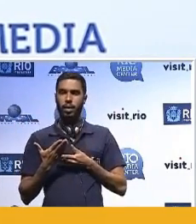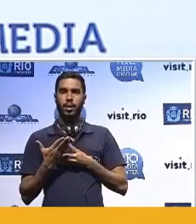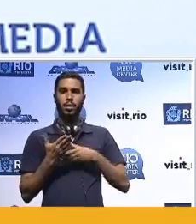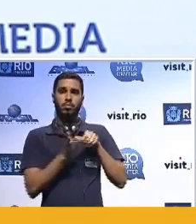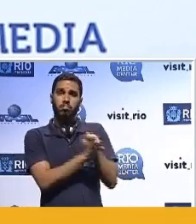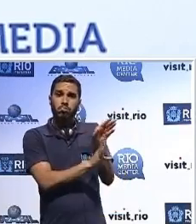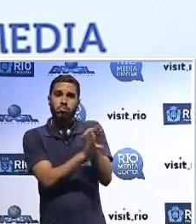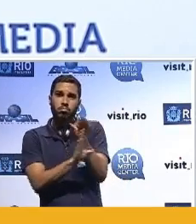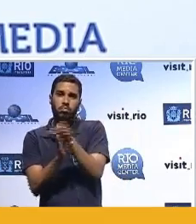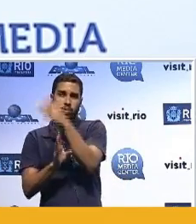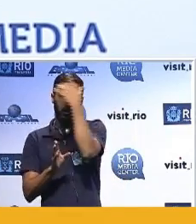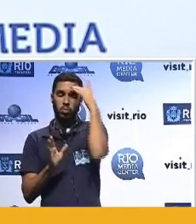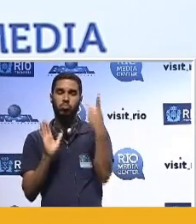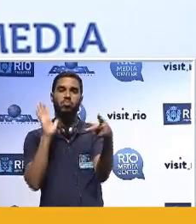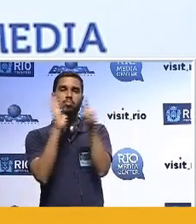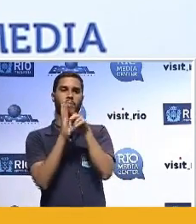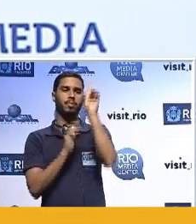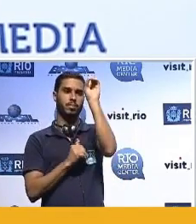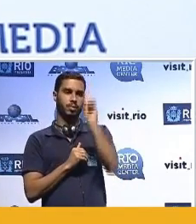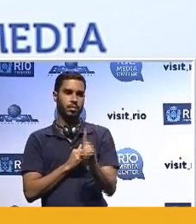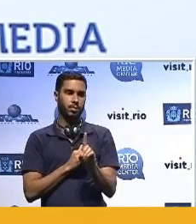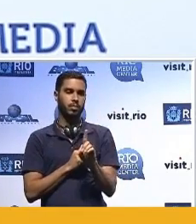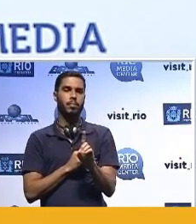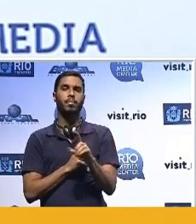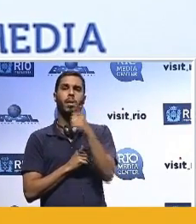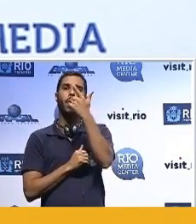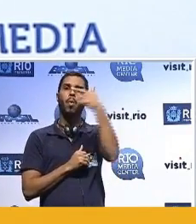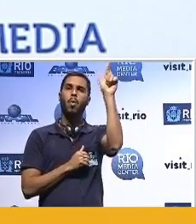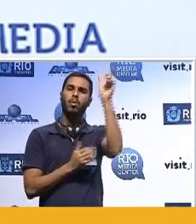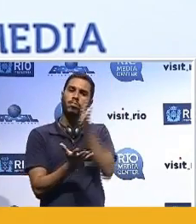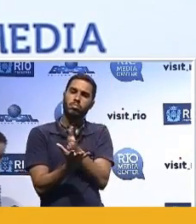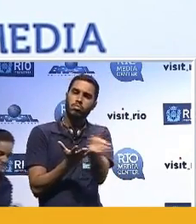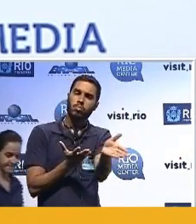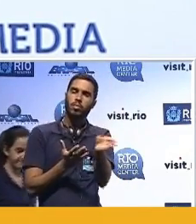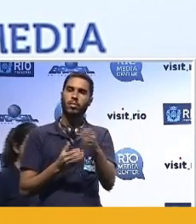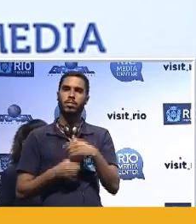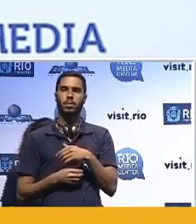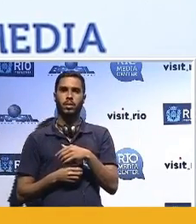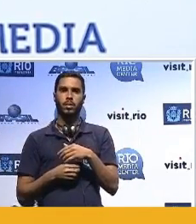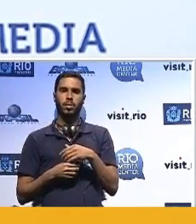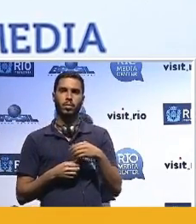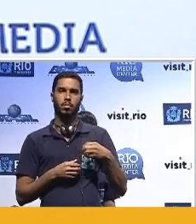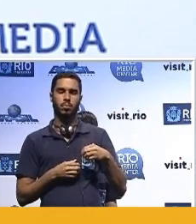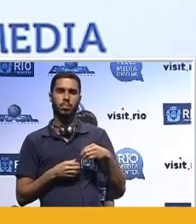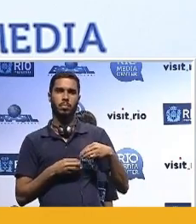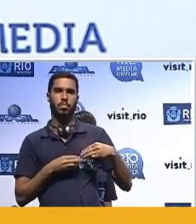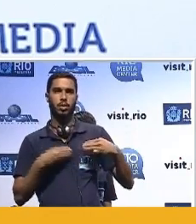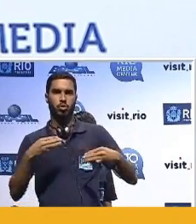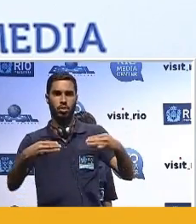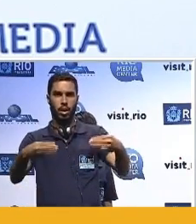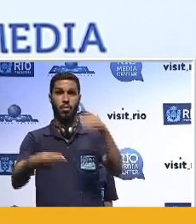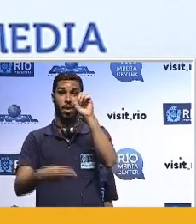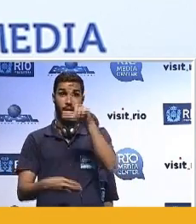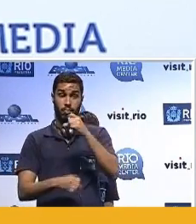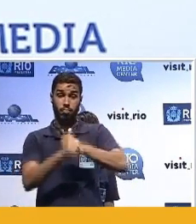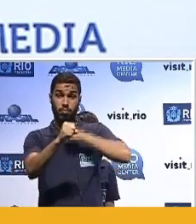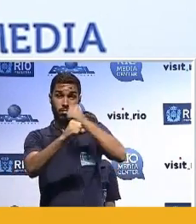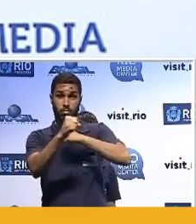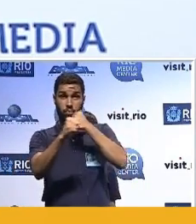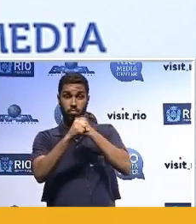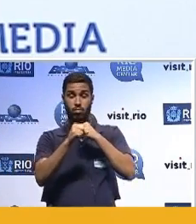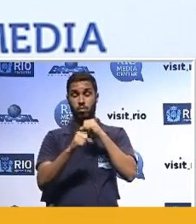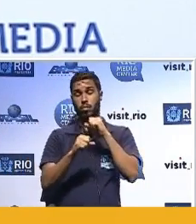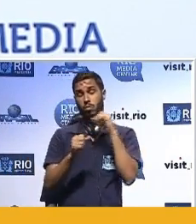E, por fim, uma outra vertente que o Ministério tem, que são as obras de infraestrutura que